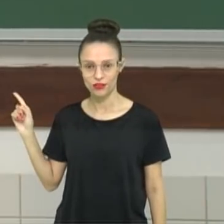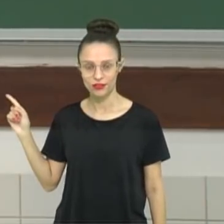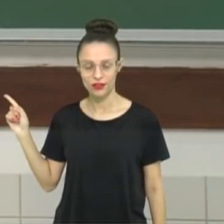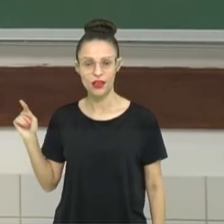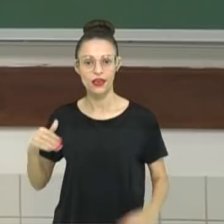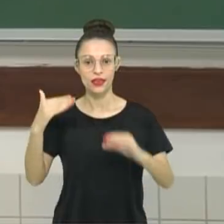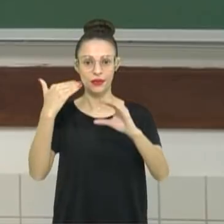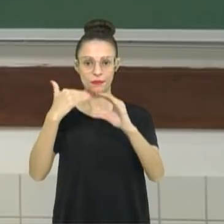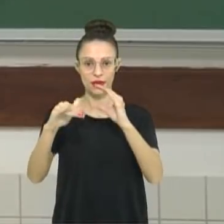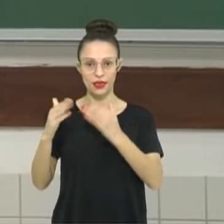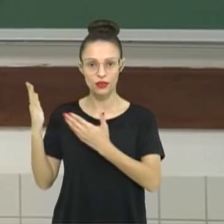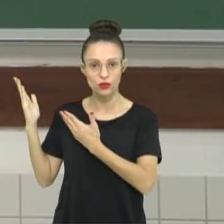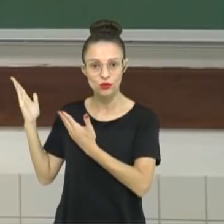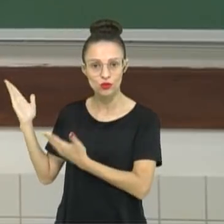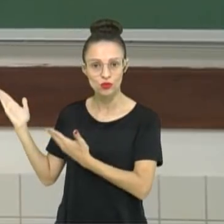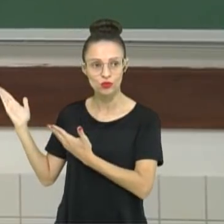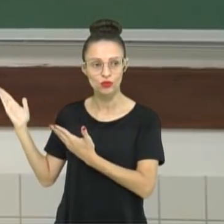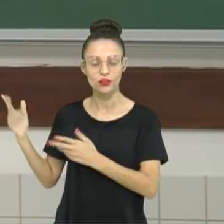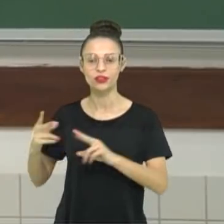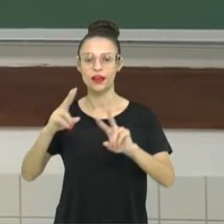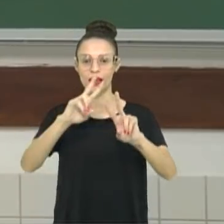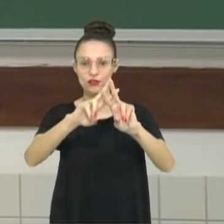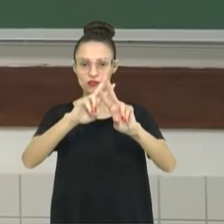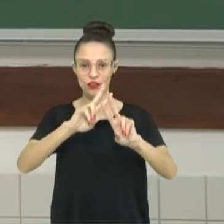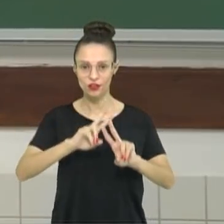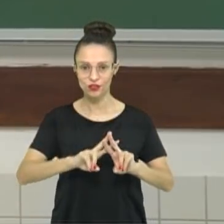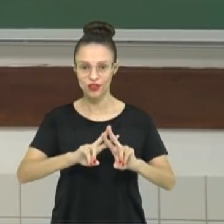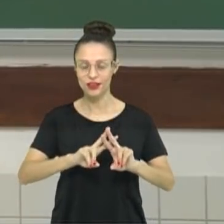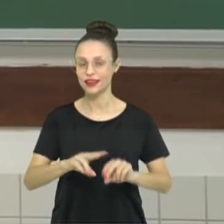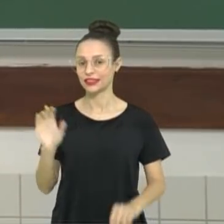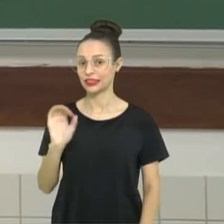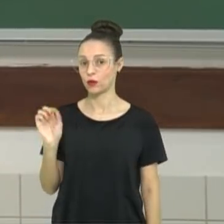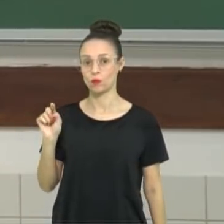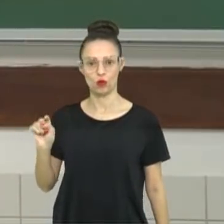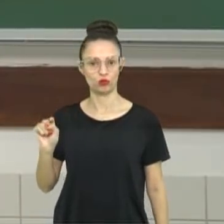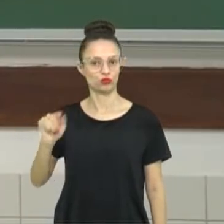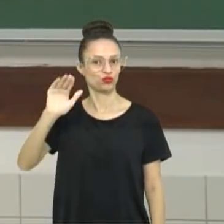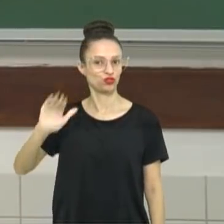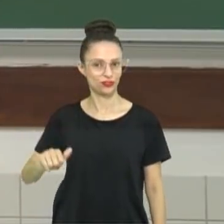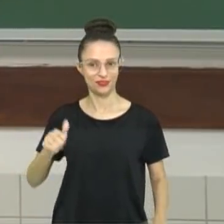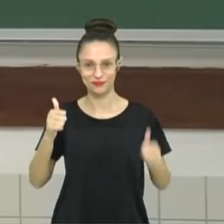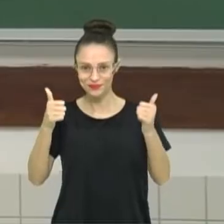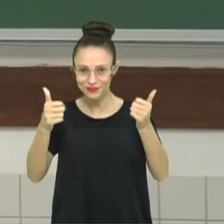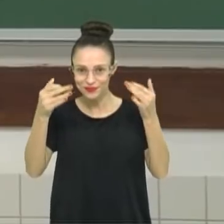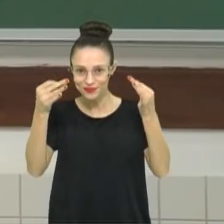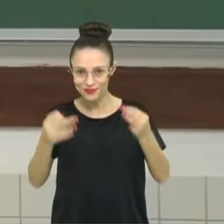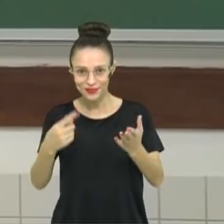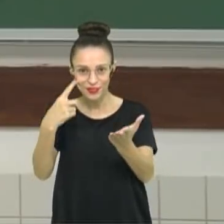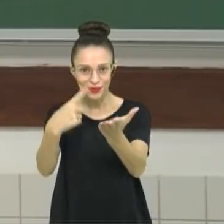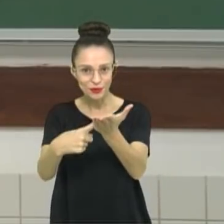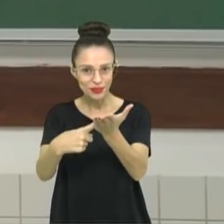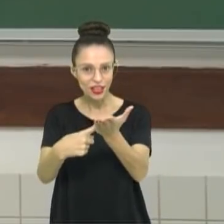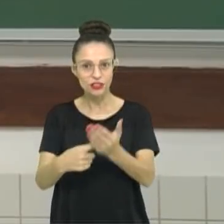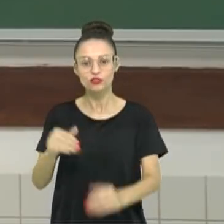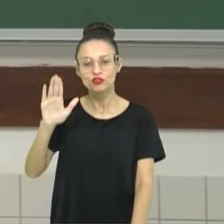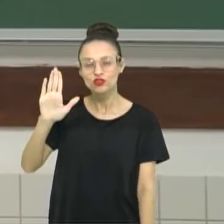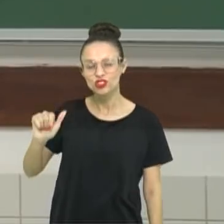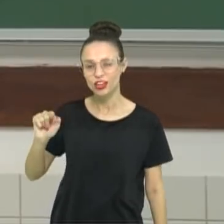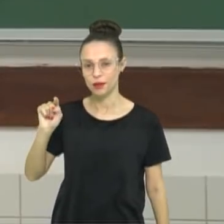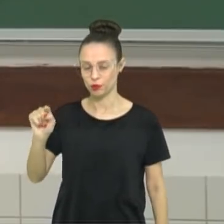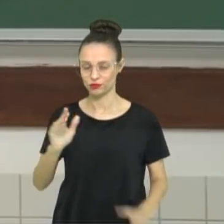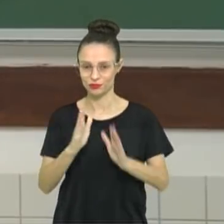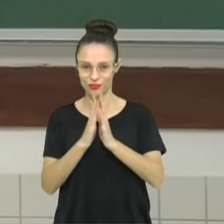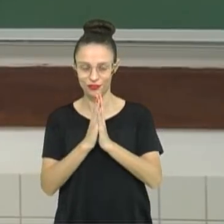esse e-mail, essas duas hashtags sem o ponto final, tá certo? Combinado? Tira lá,